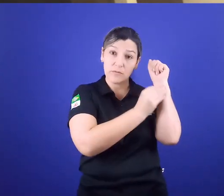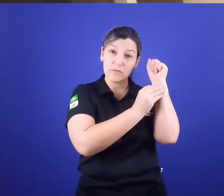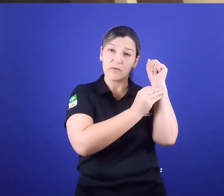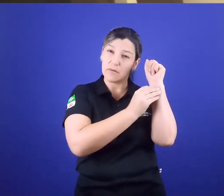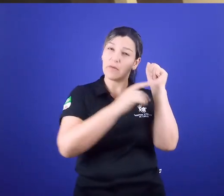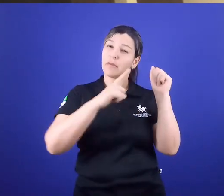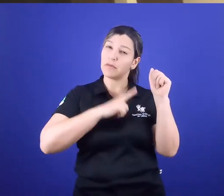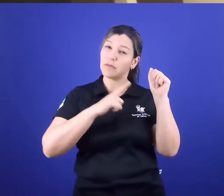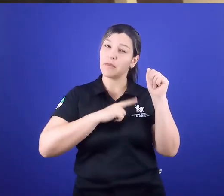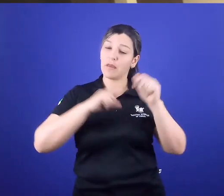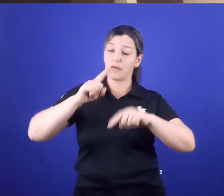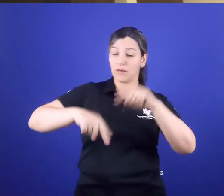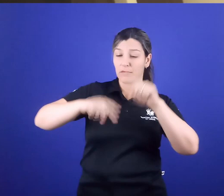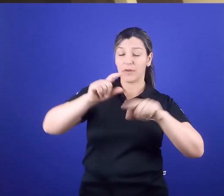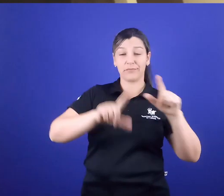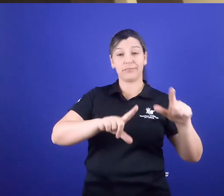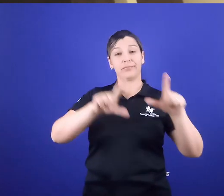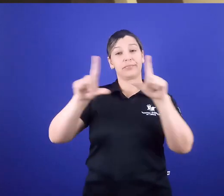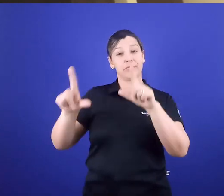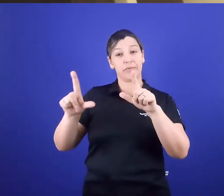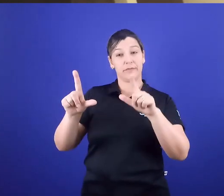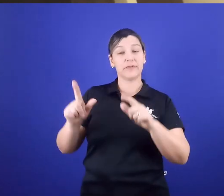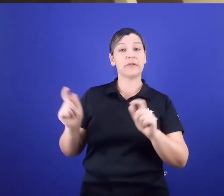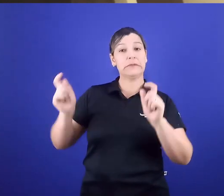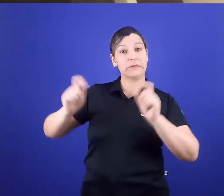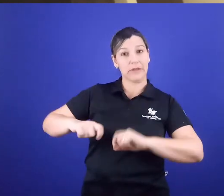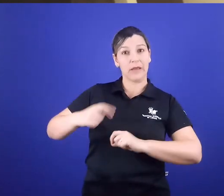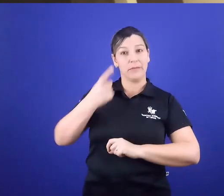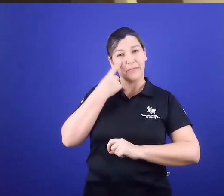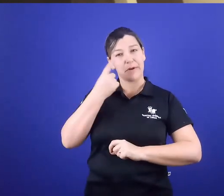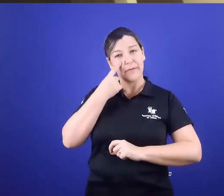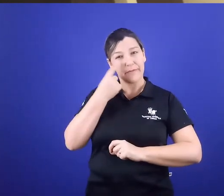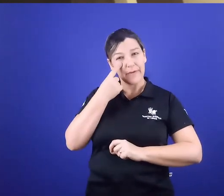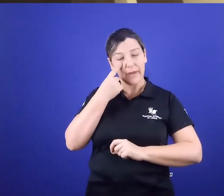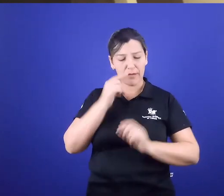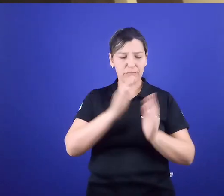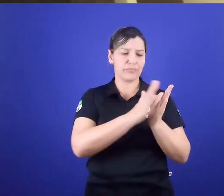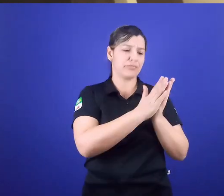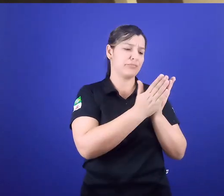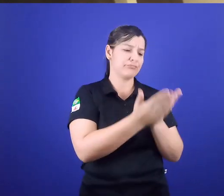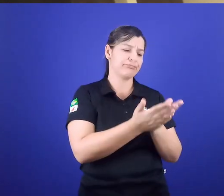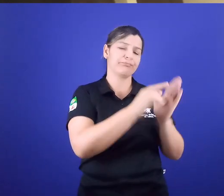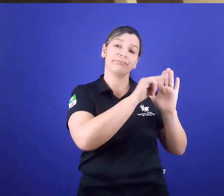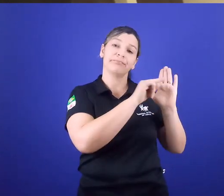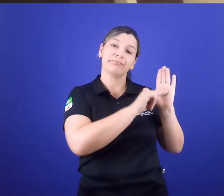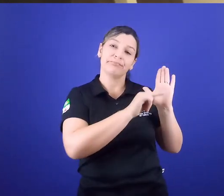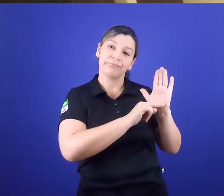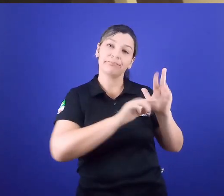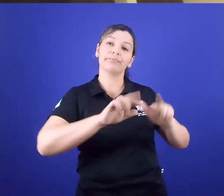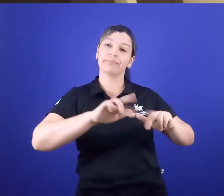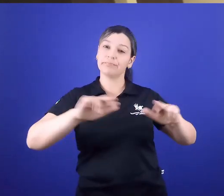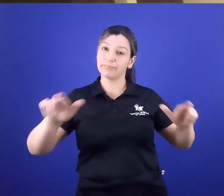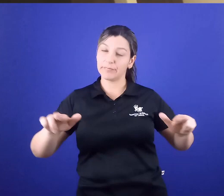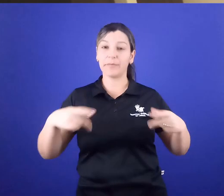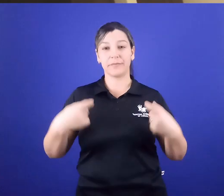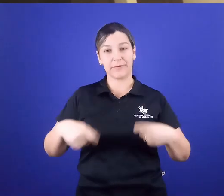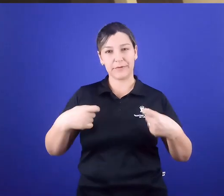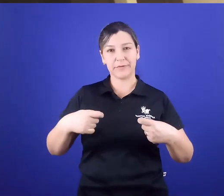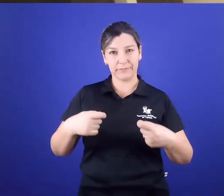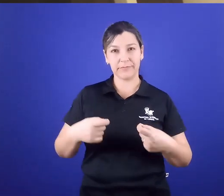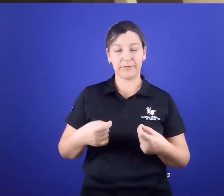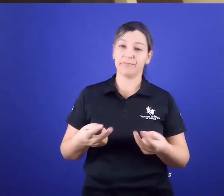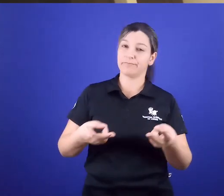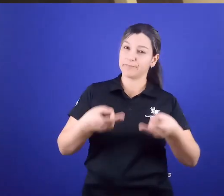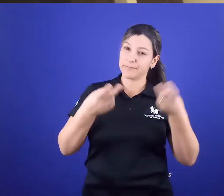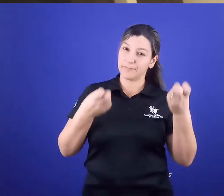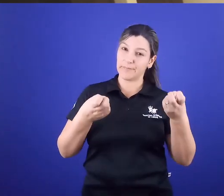porque a gente tem um público que vai em todos os jantares, então a gente tem que fazer sempre algo diferente. Vocês vão ver aí alguns até